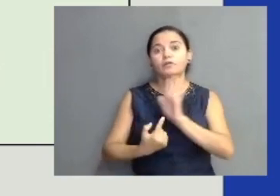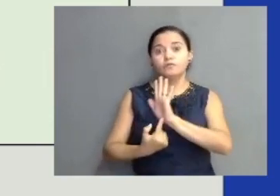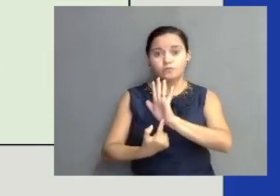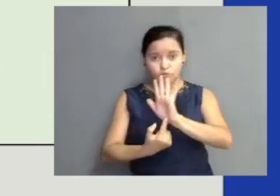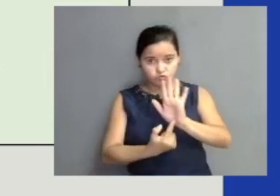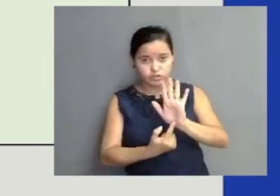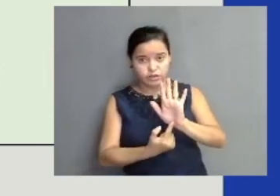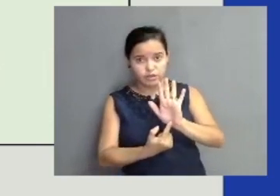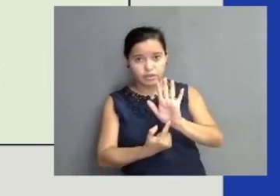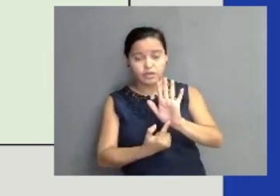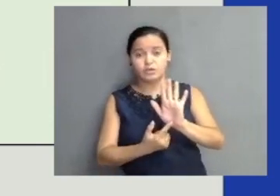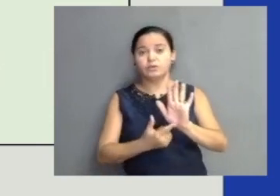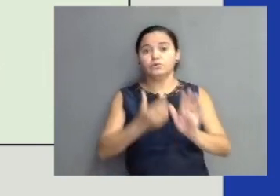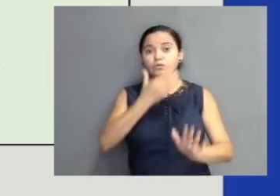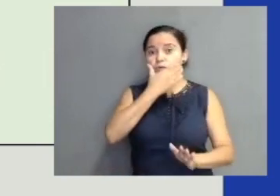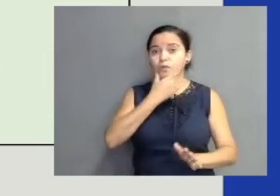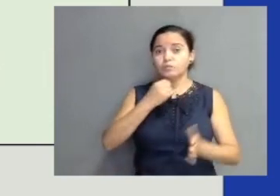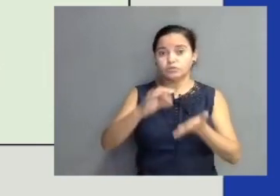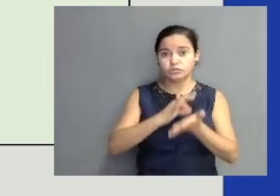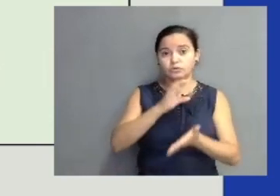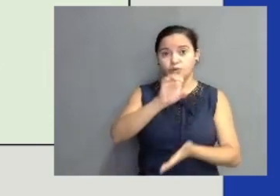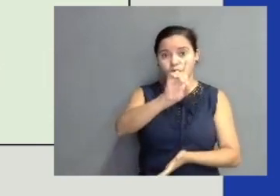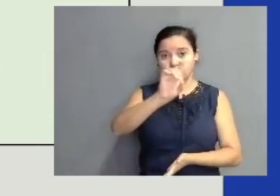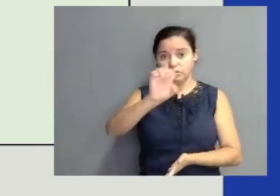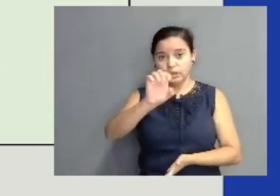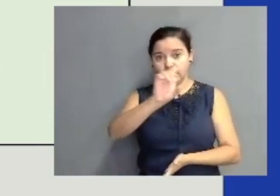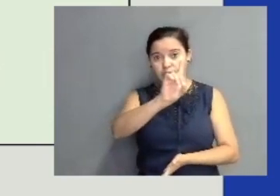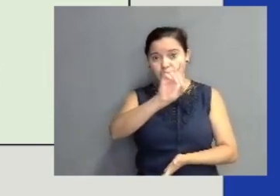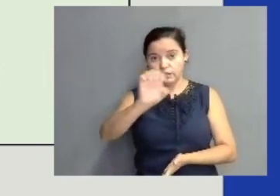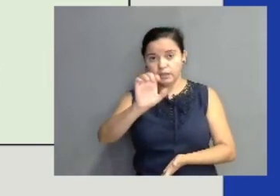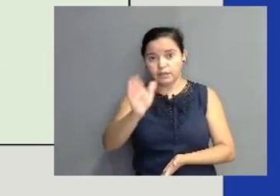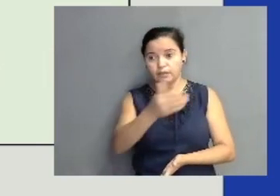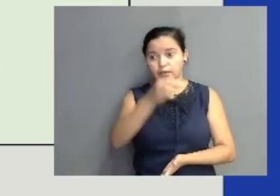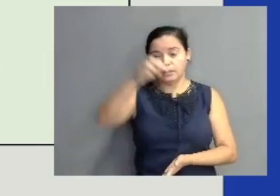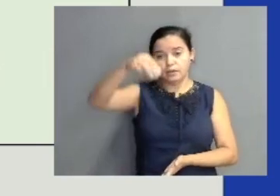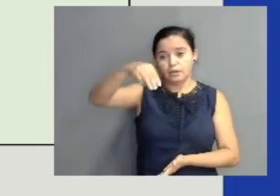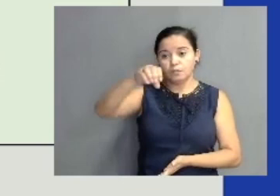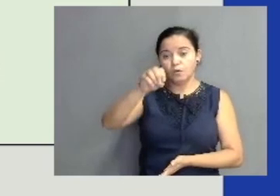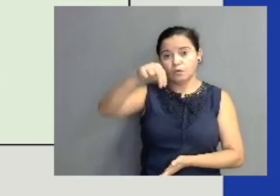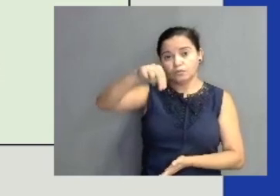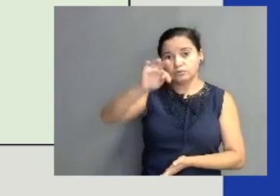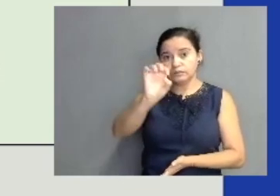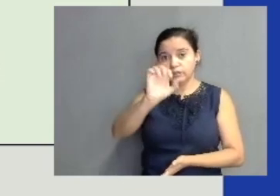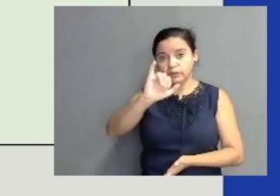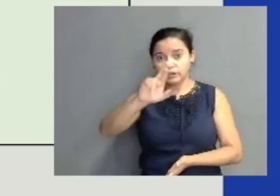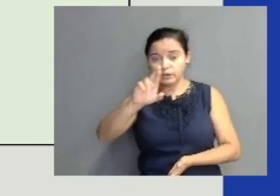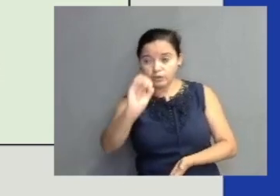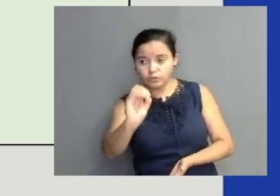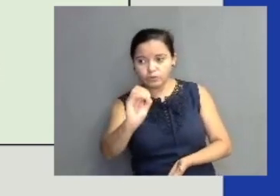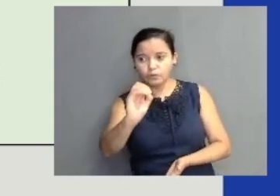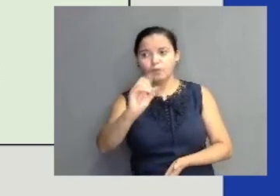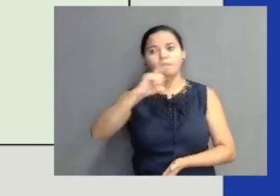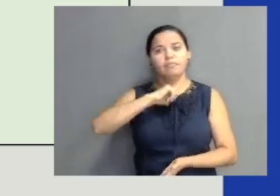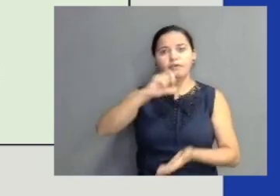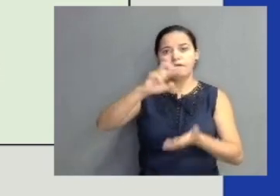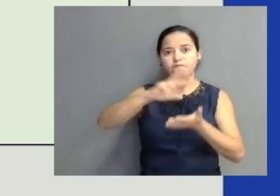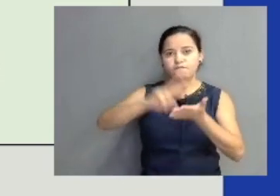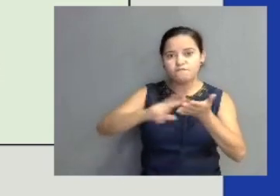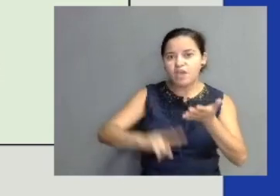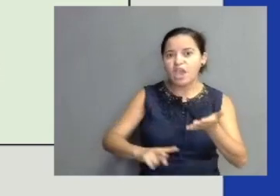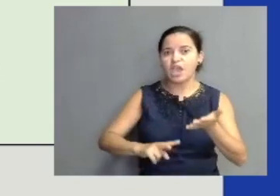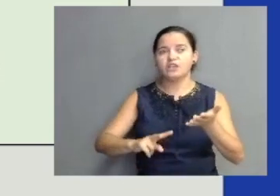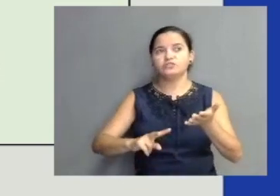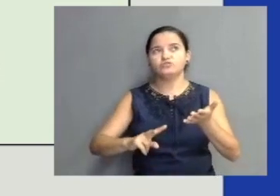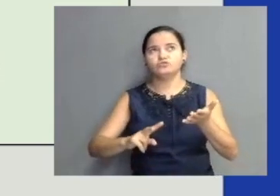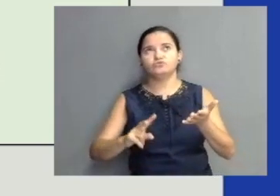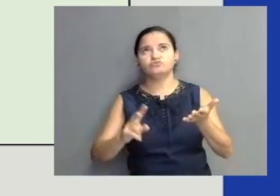Monteiro. Compostas, né, são poemas, né, que agrupam versos de medidas diferentes, né, estrofes, na